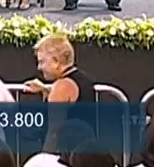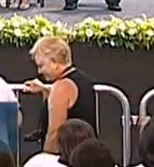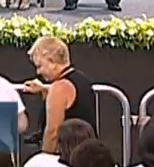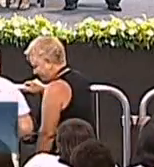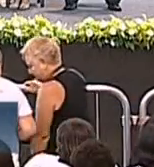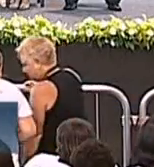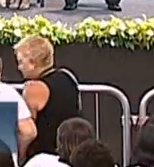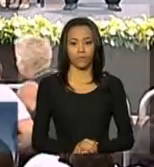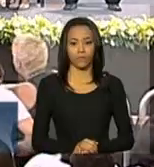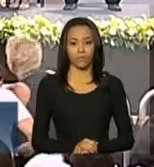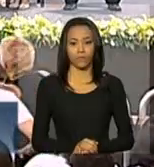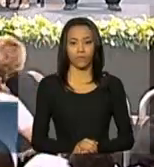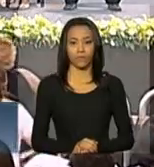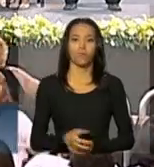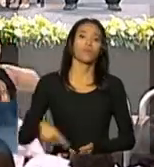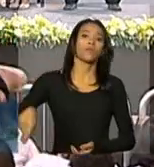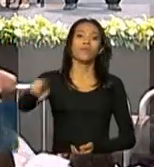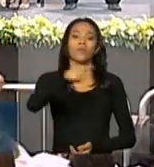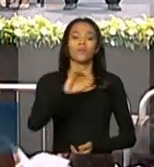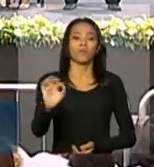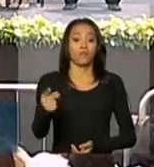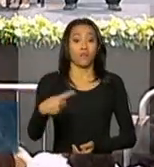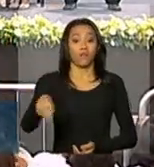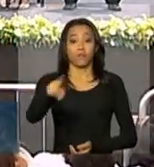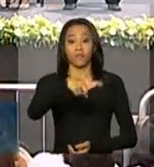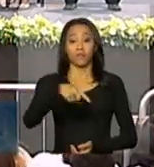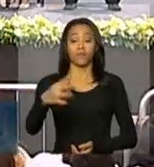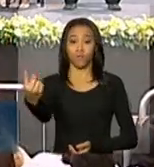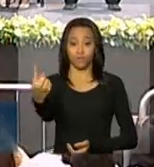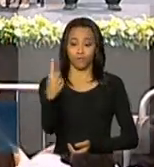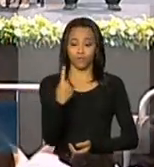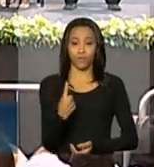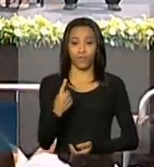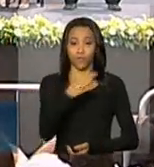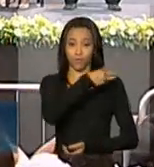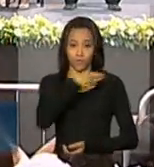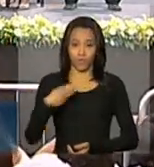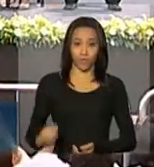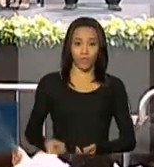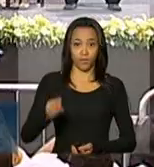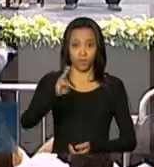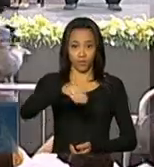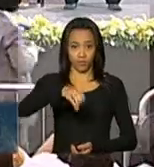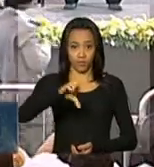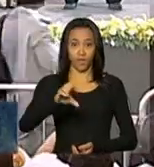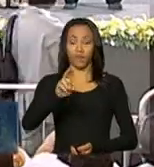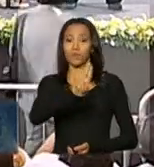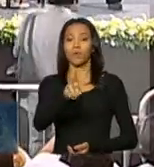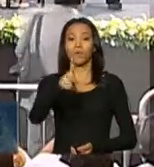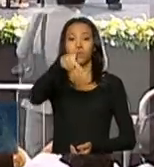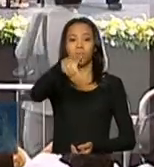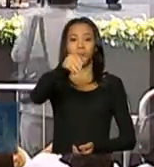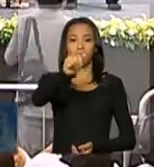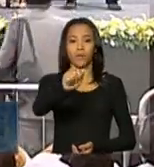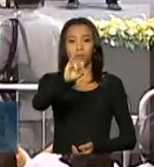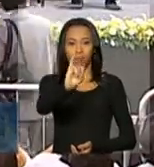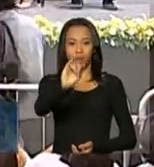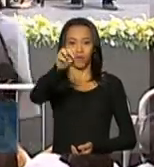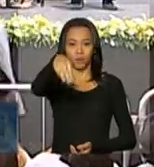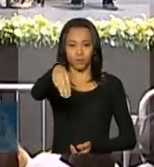Senhoras e senhores, para uso da palavra o ministro da Educação, o senhor Henrique Paim.